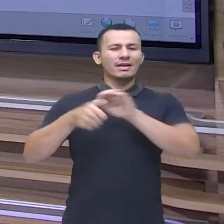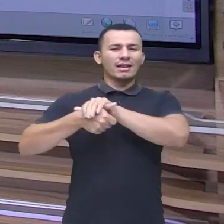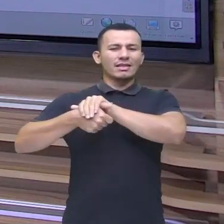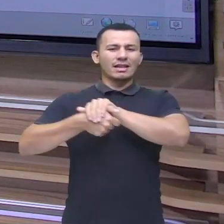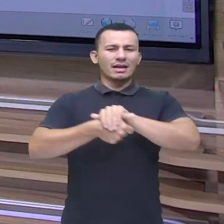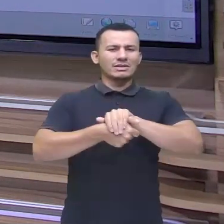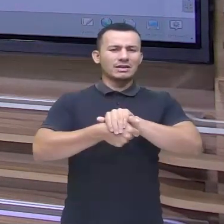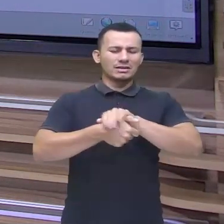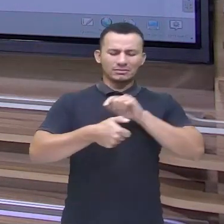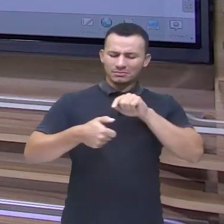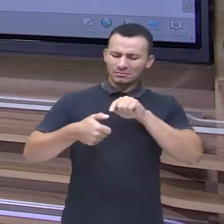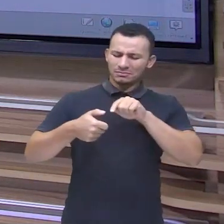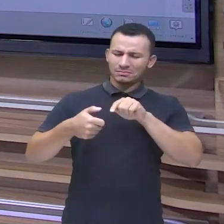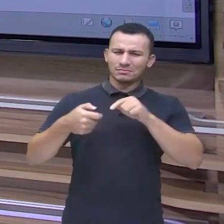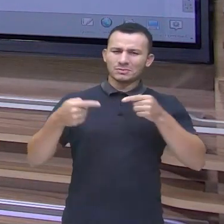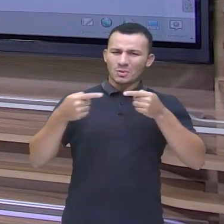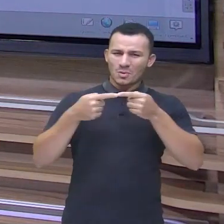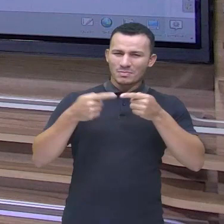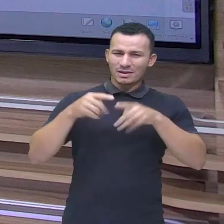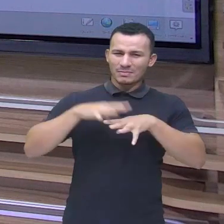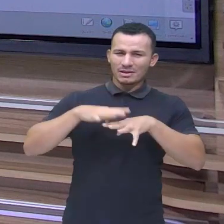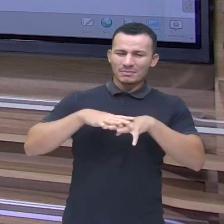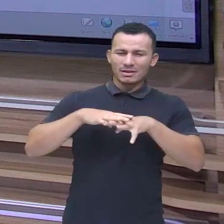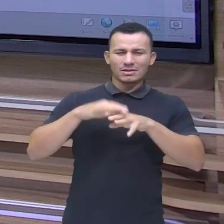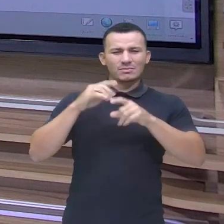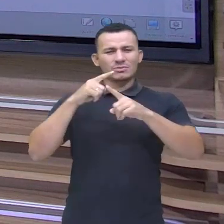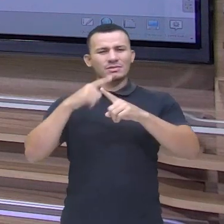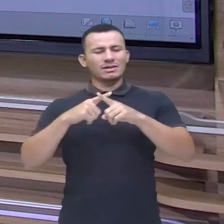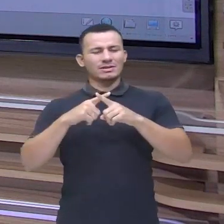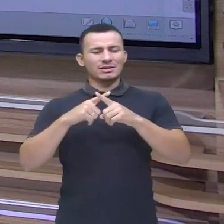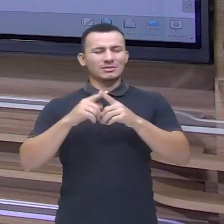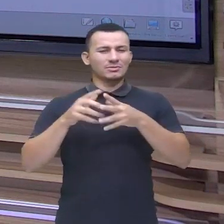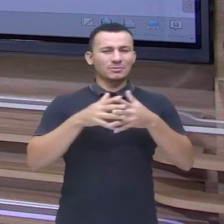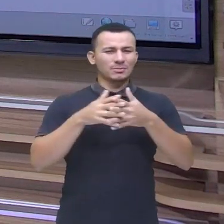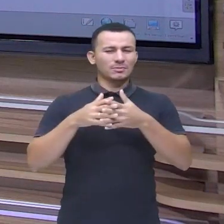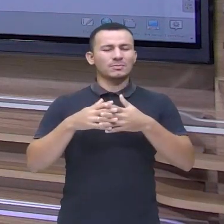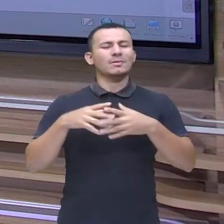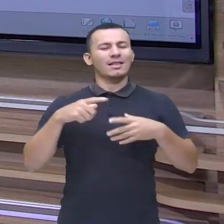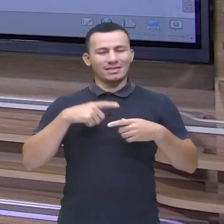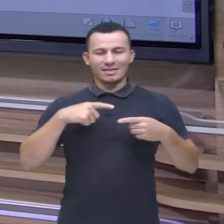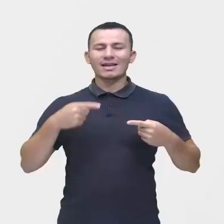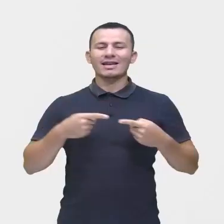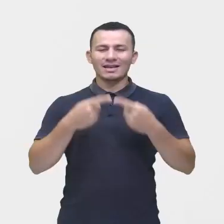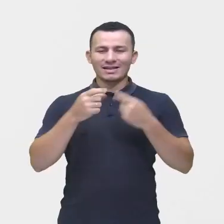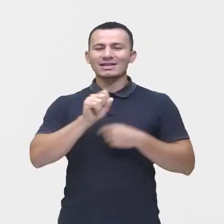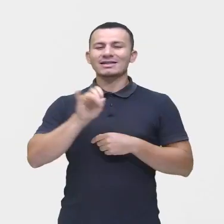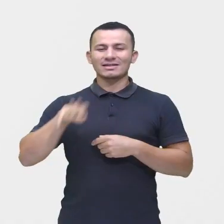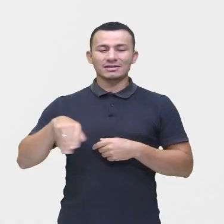com a matemática, com multiplicação? Bom, tem tudo a ver, tá certo? Então vamos lá, de olho na tela.